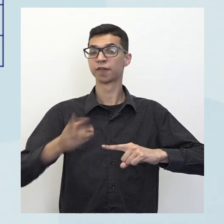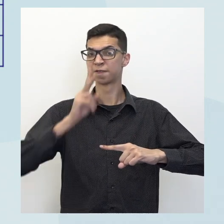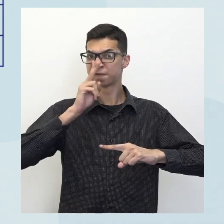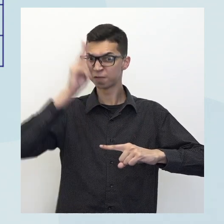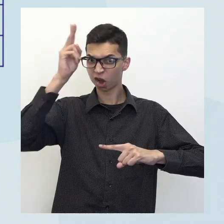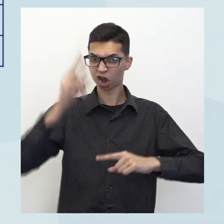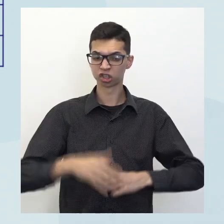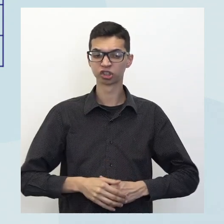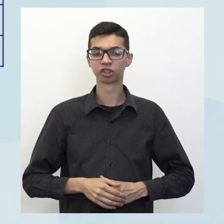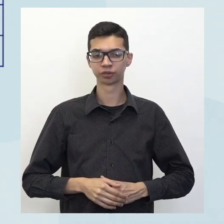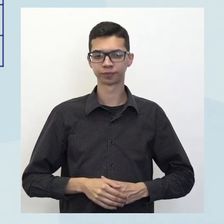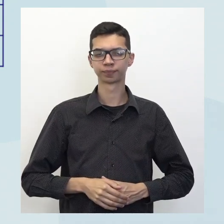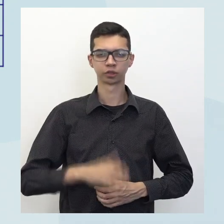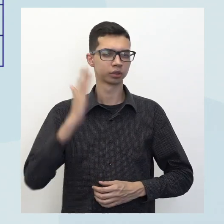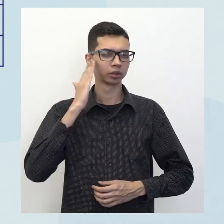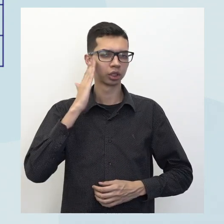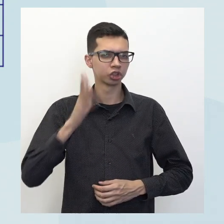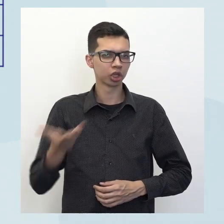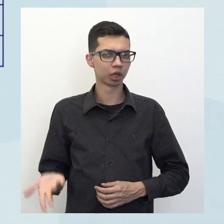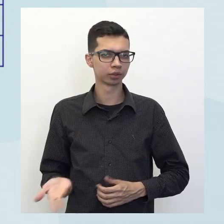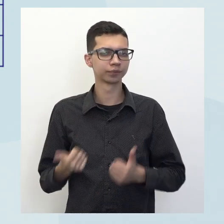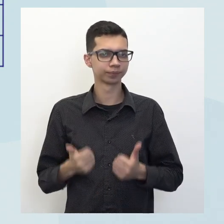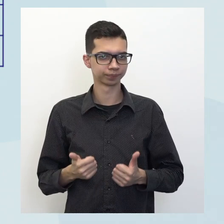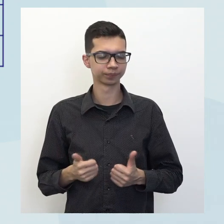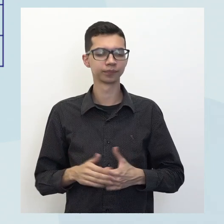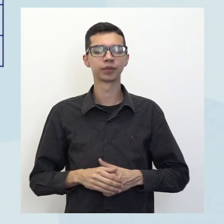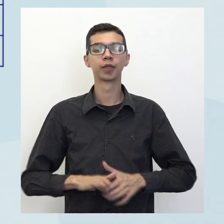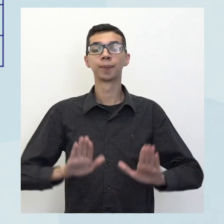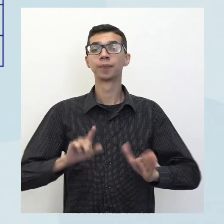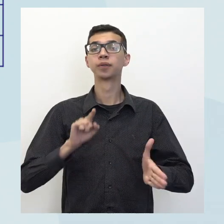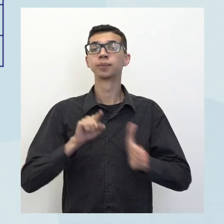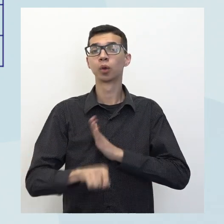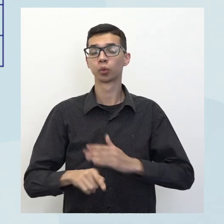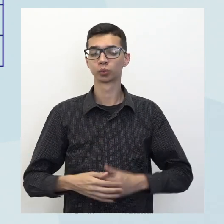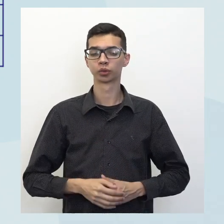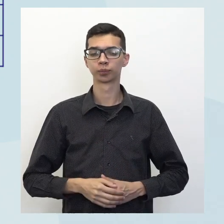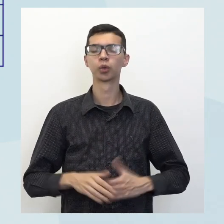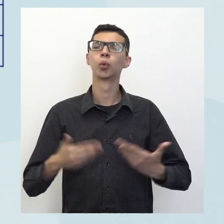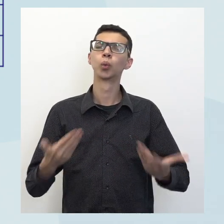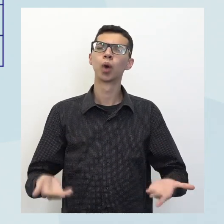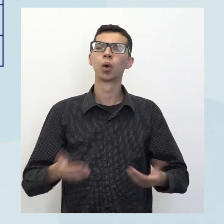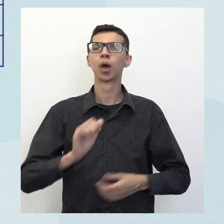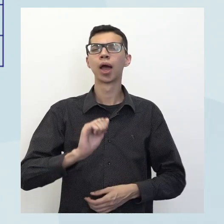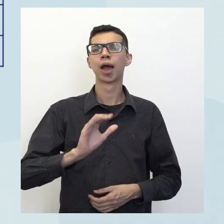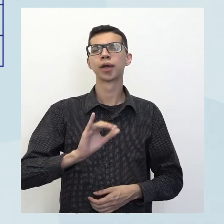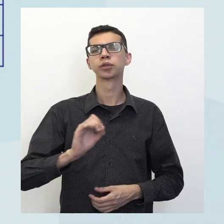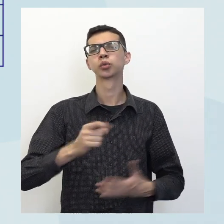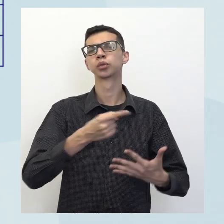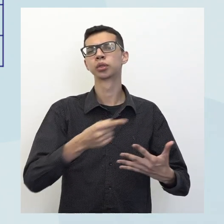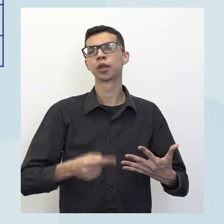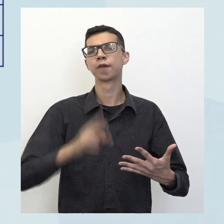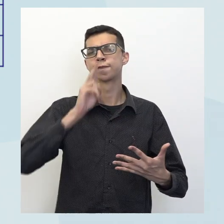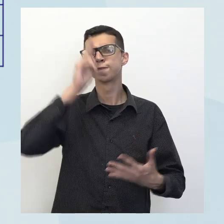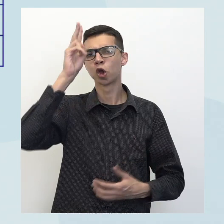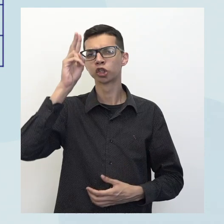ácido, então logo ele é mais forte. Já sei quem é o mais forte. Aí ele pergunta, qual dos ácidos é o mais forte e qual é o mais fraco?